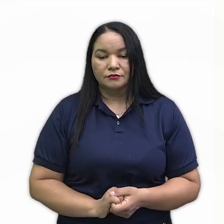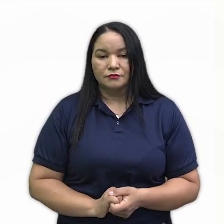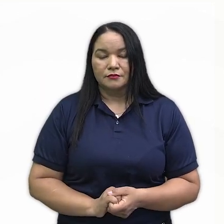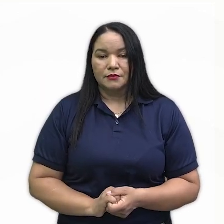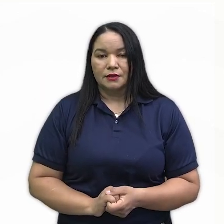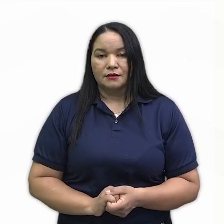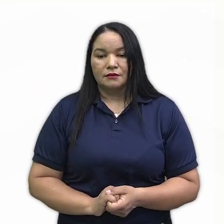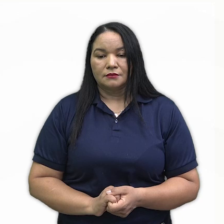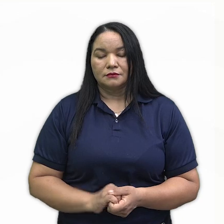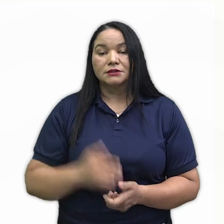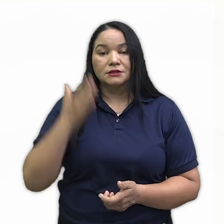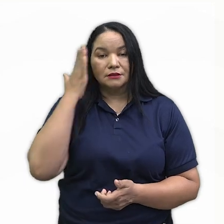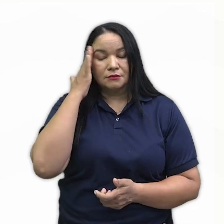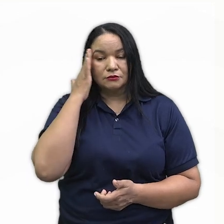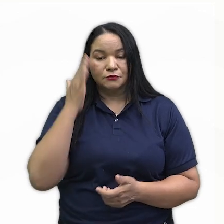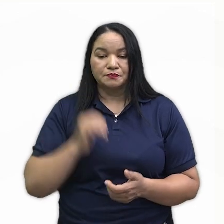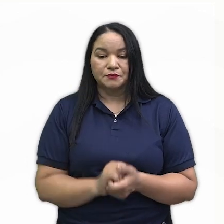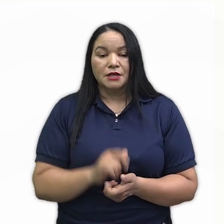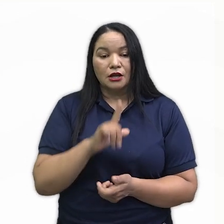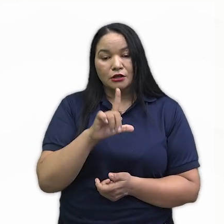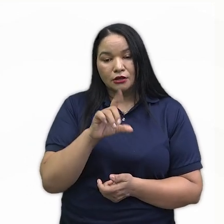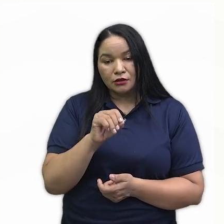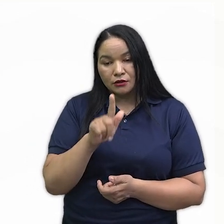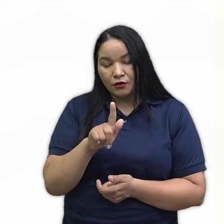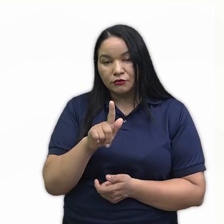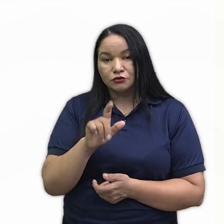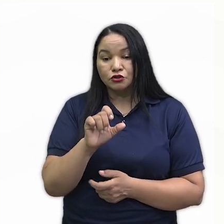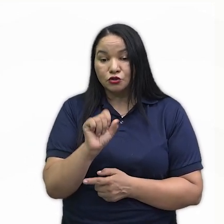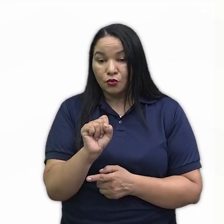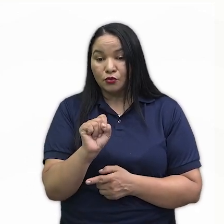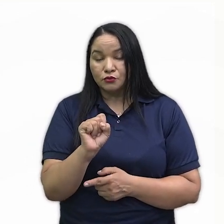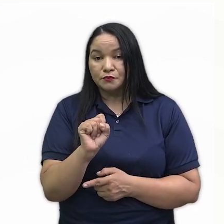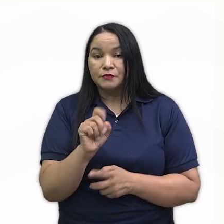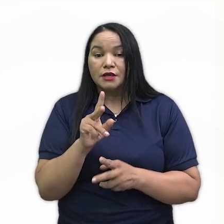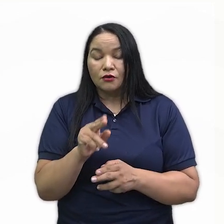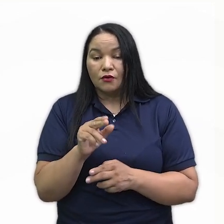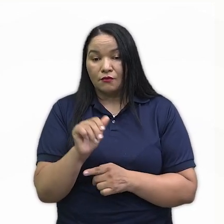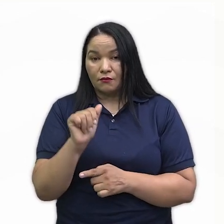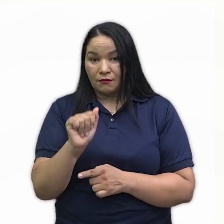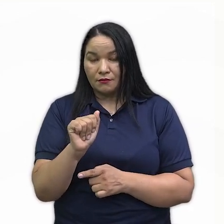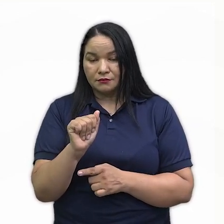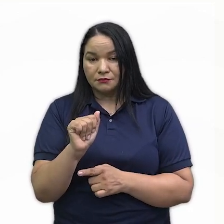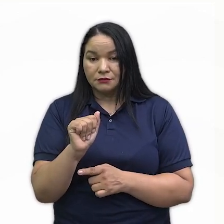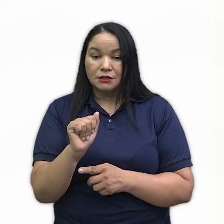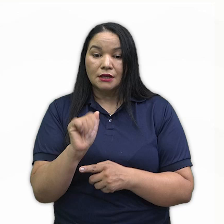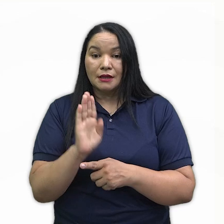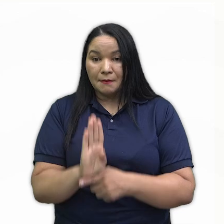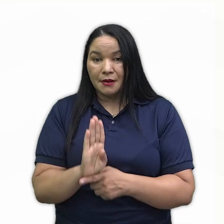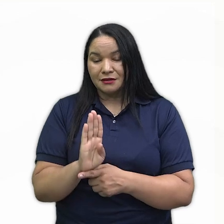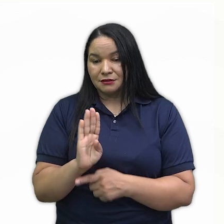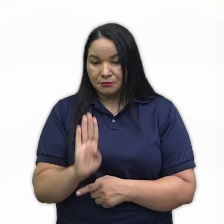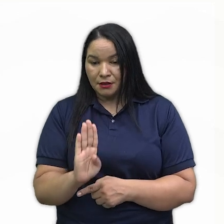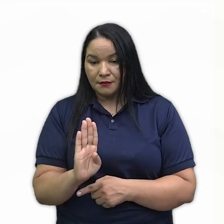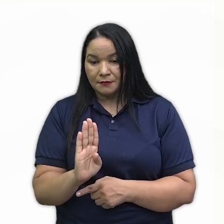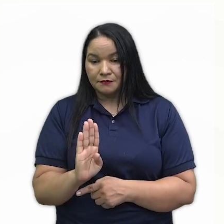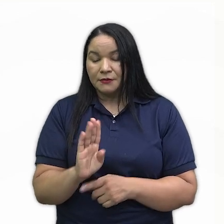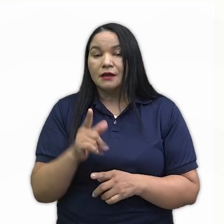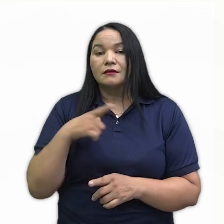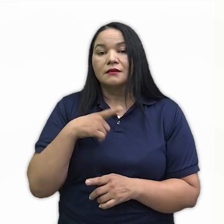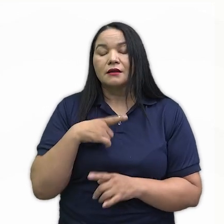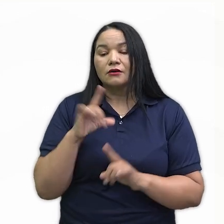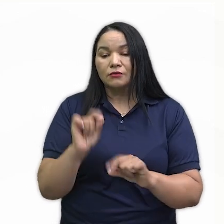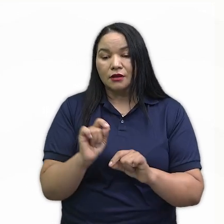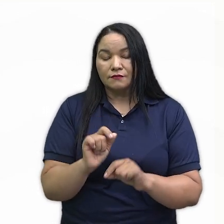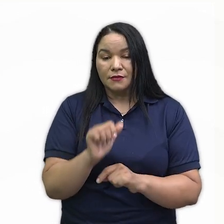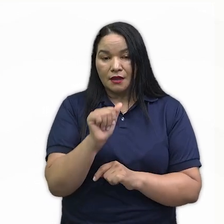que o log de 8 na base b é igual ao log de a na base b, então nós vamos ter aí o